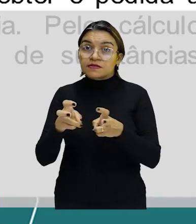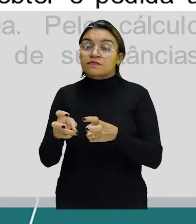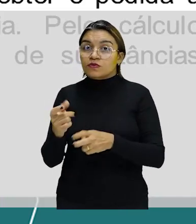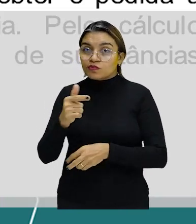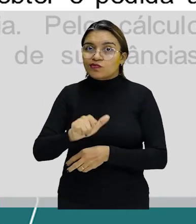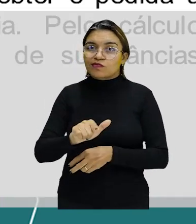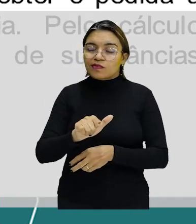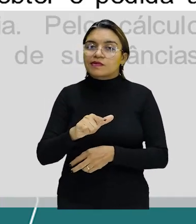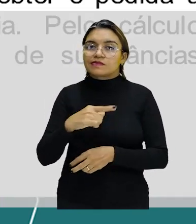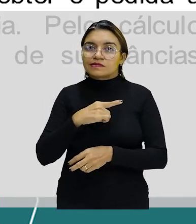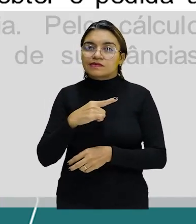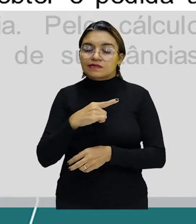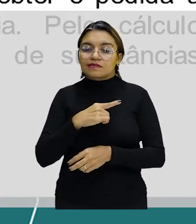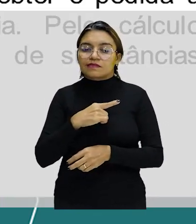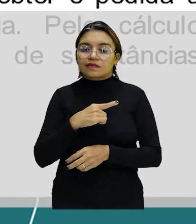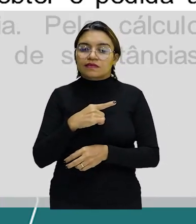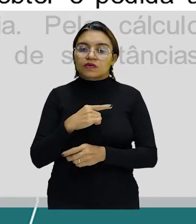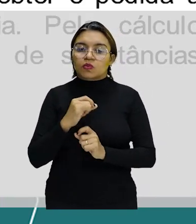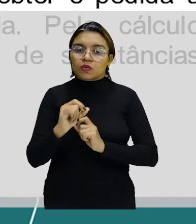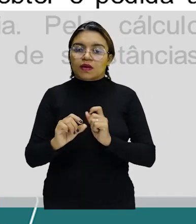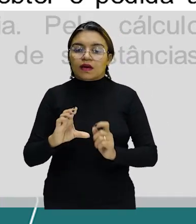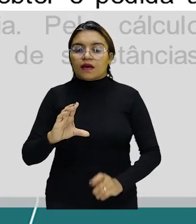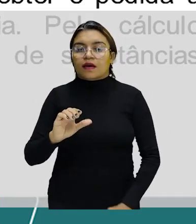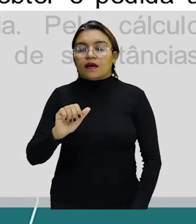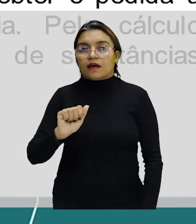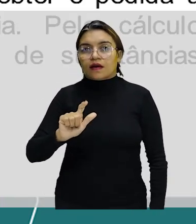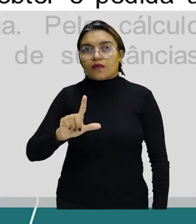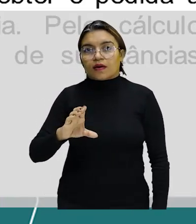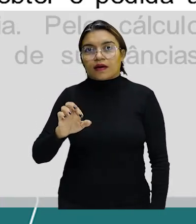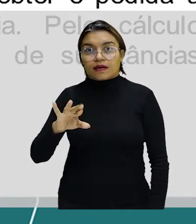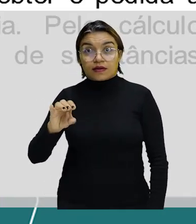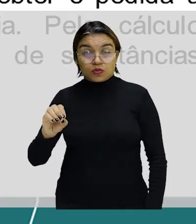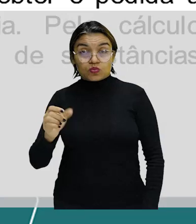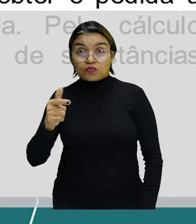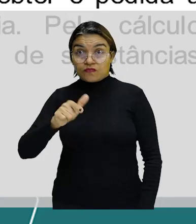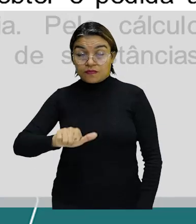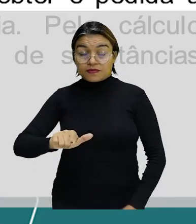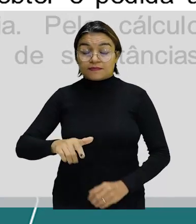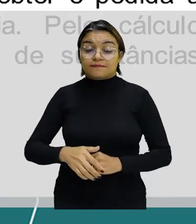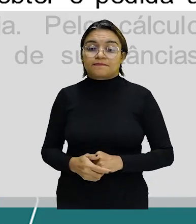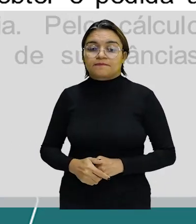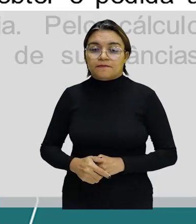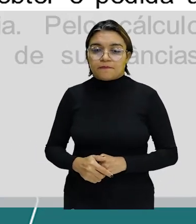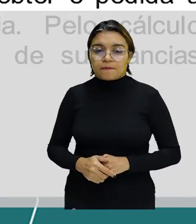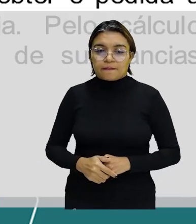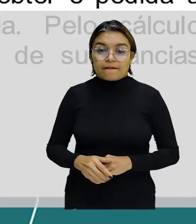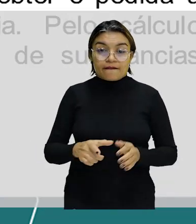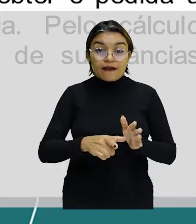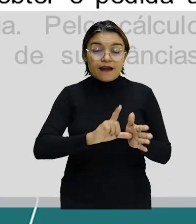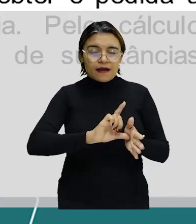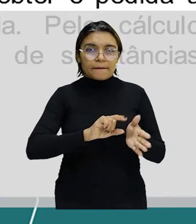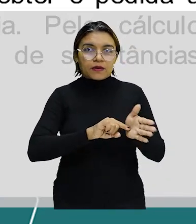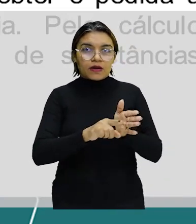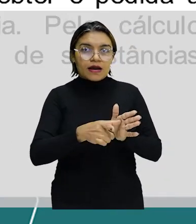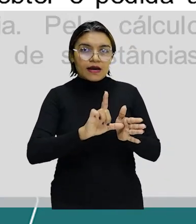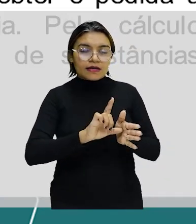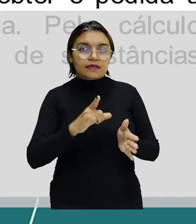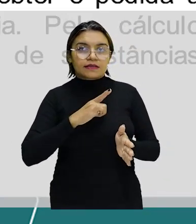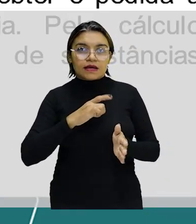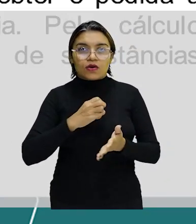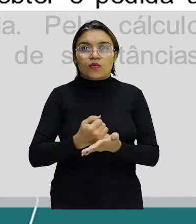uma vez, nós temos o calcário como personagem. De fato, na anterior era dada a quantidade